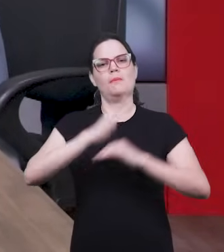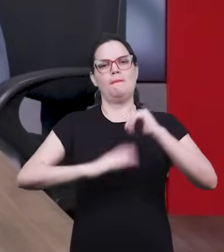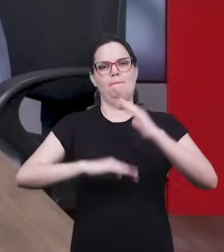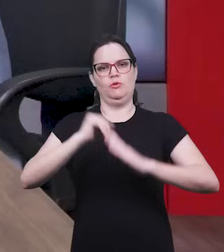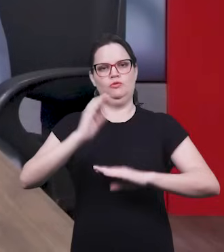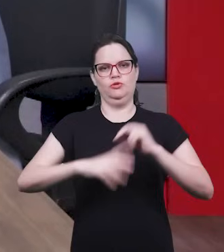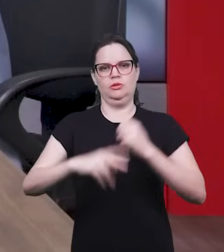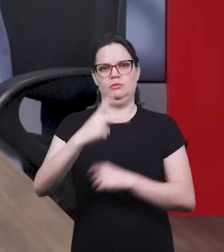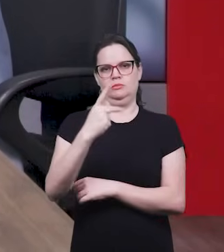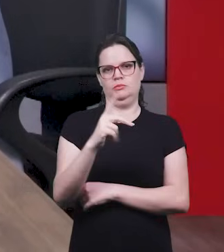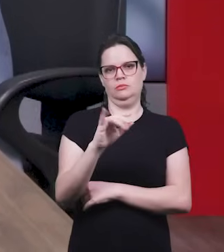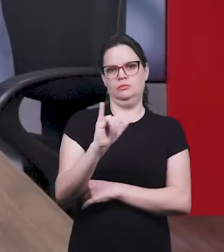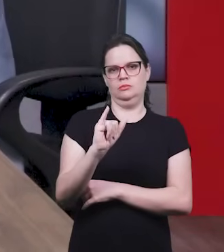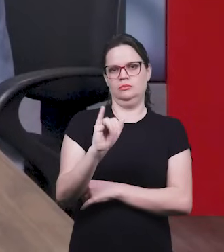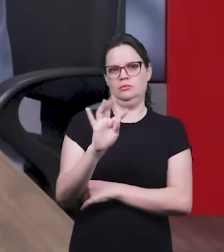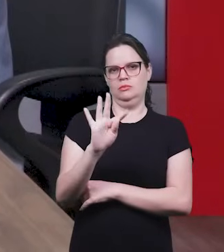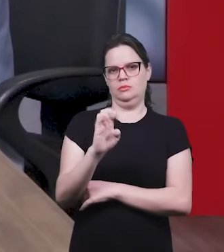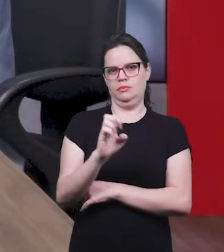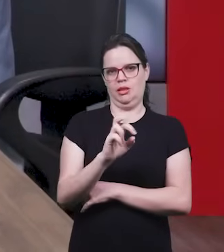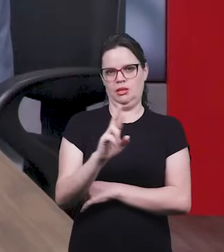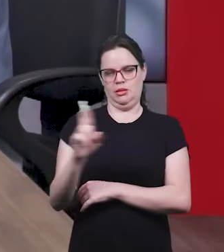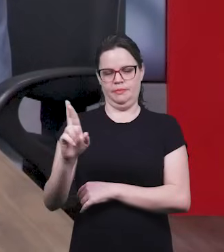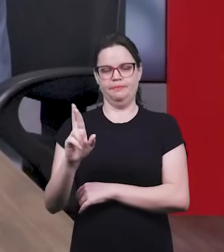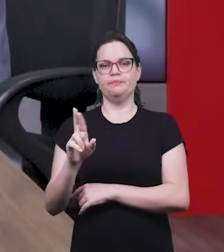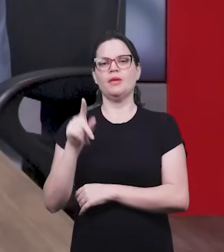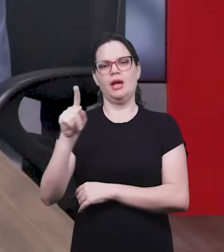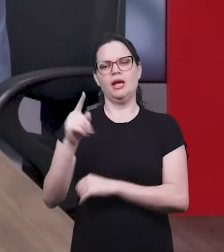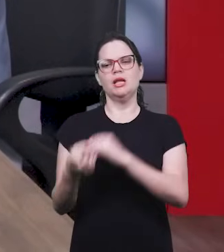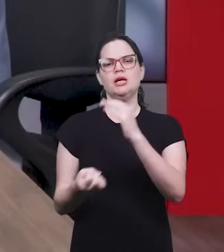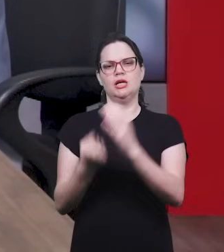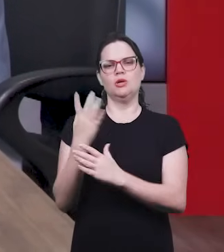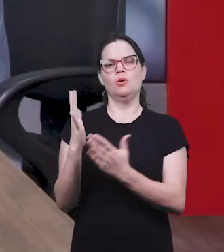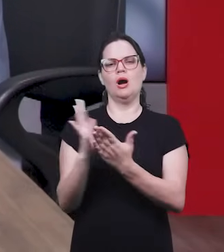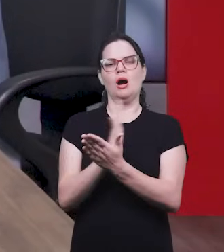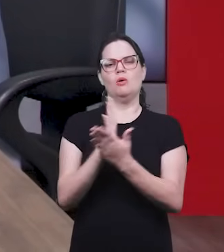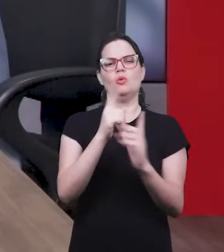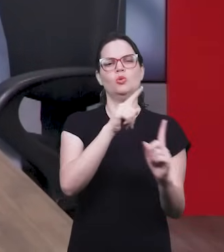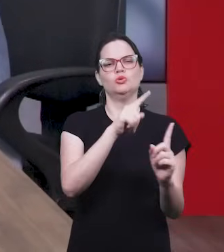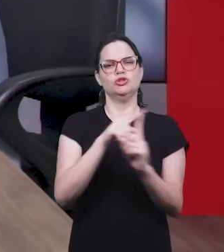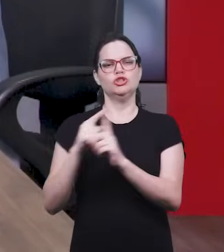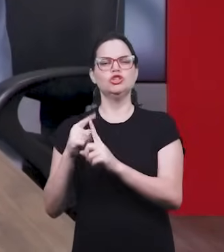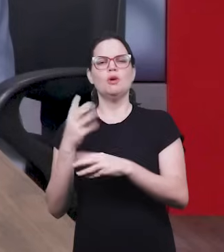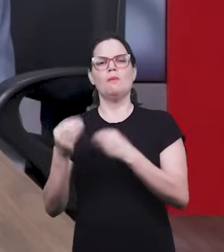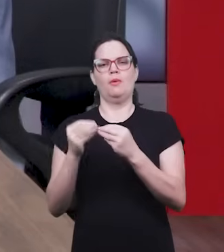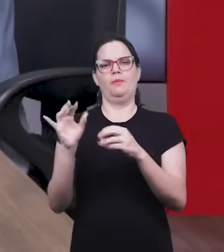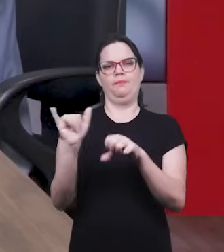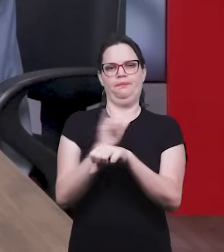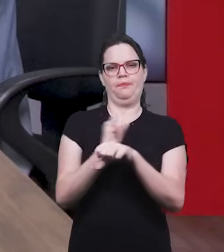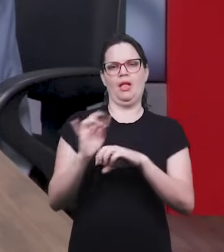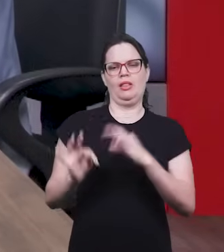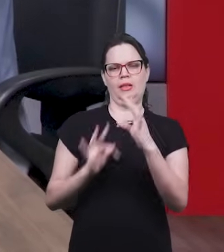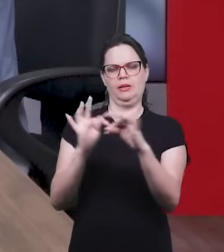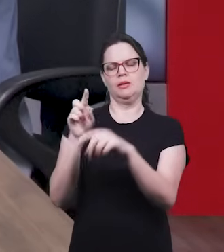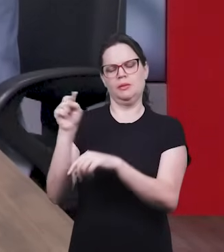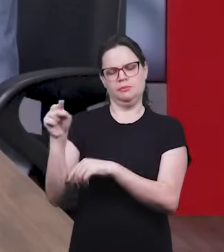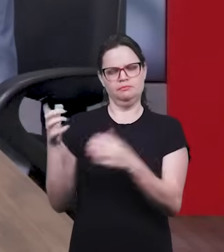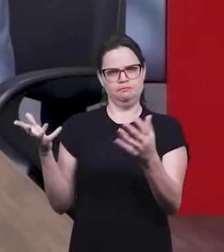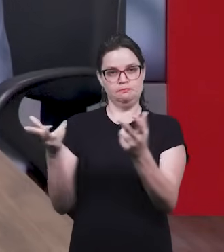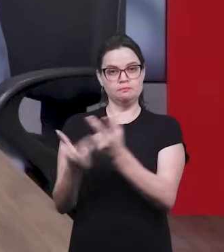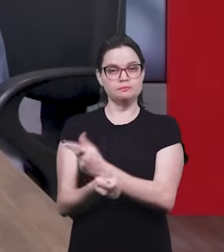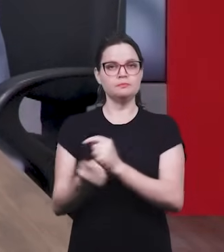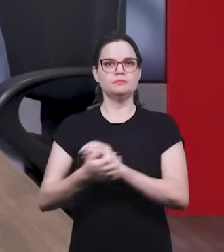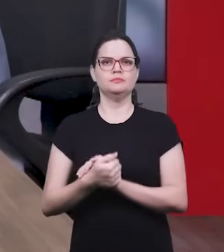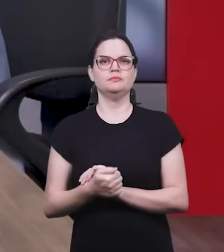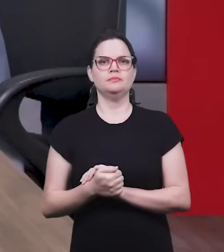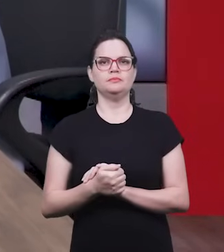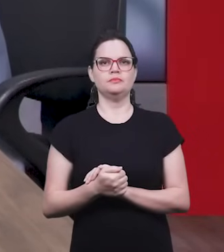Thomas, e ele criou até um certo tipo de articulação, de mordidas, ele era extraordinário. Então, era